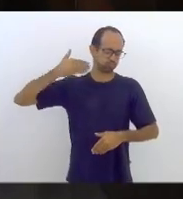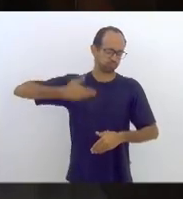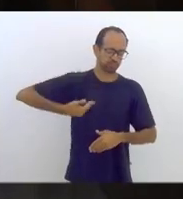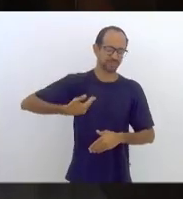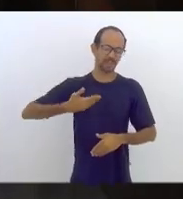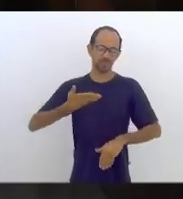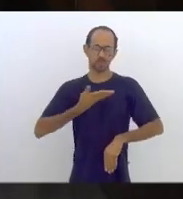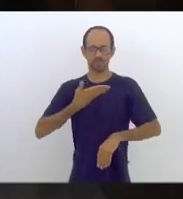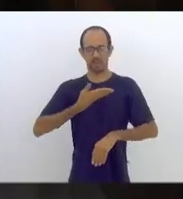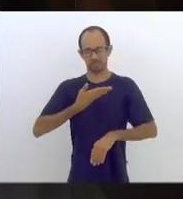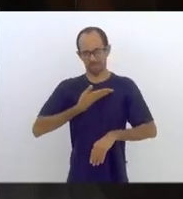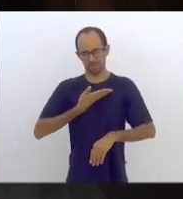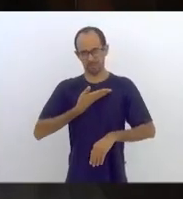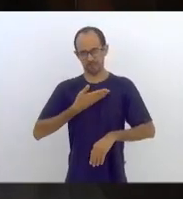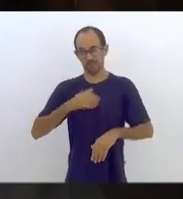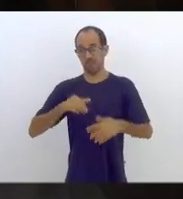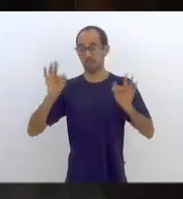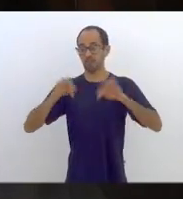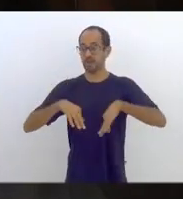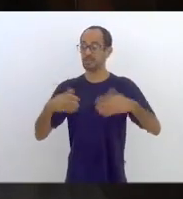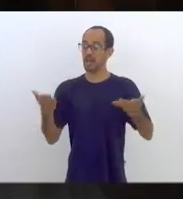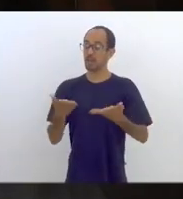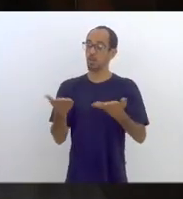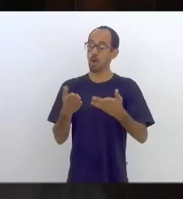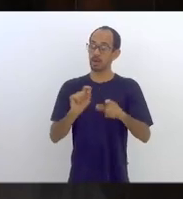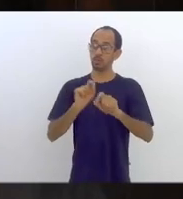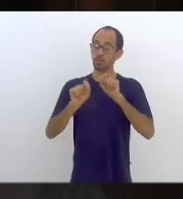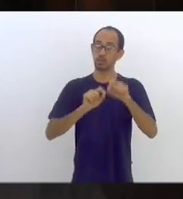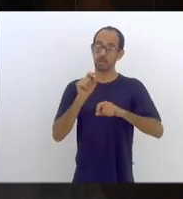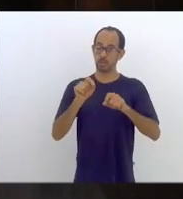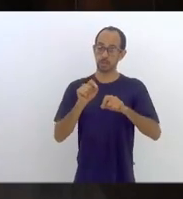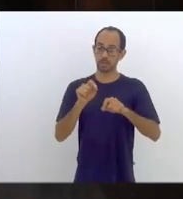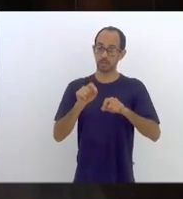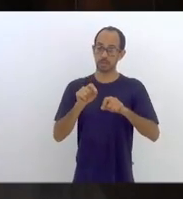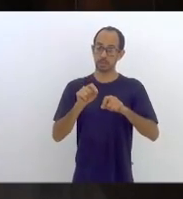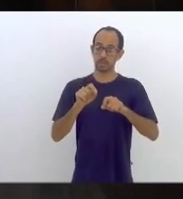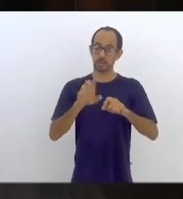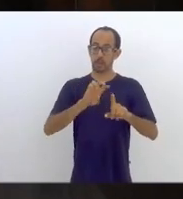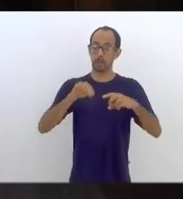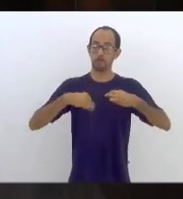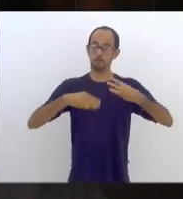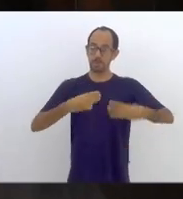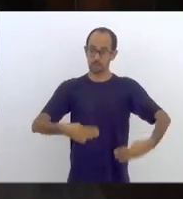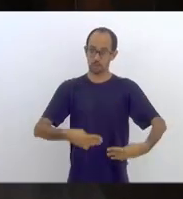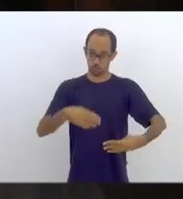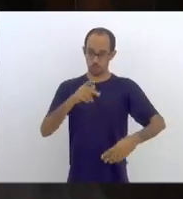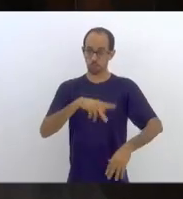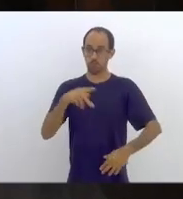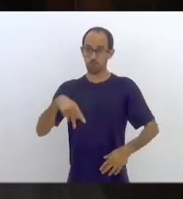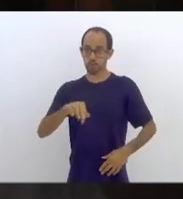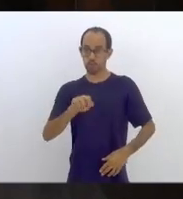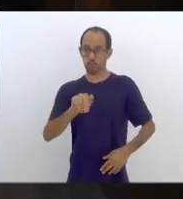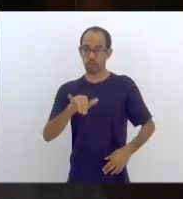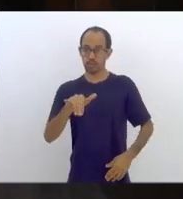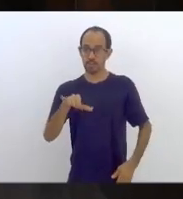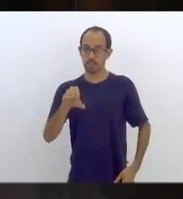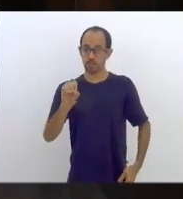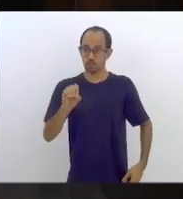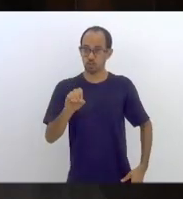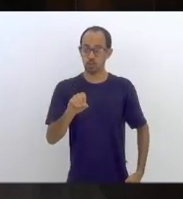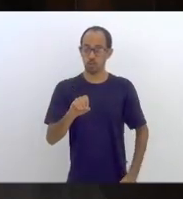modo que eu quero encerrar dizendo que o ministro e Professor Francisco Dornelles